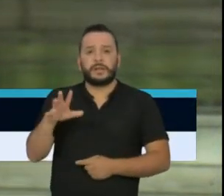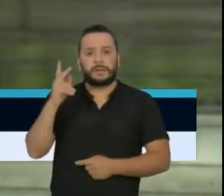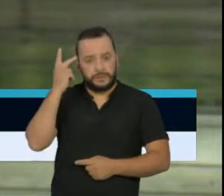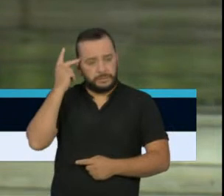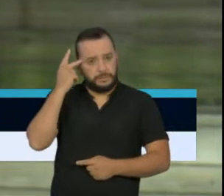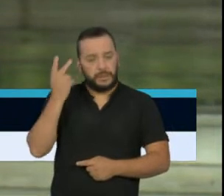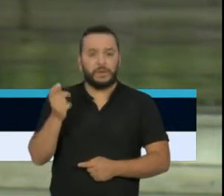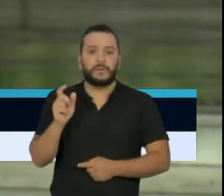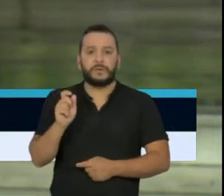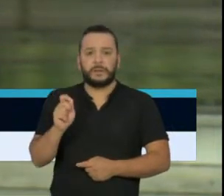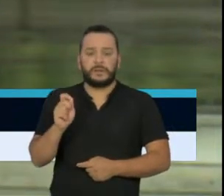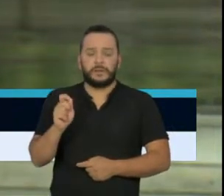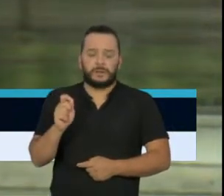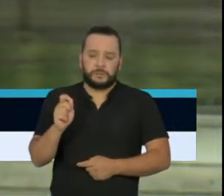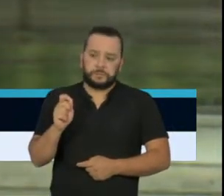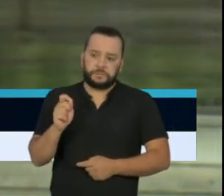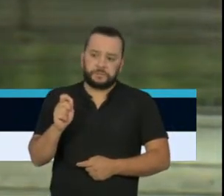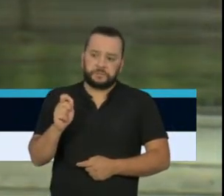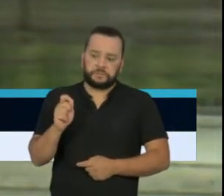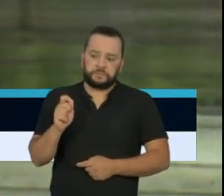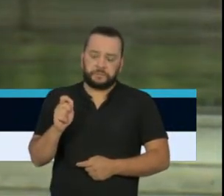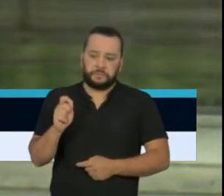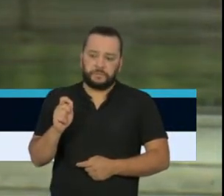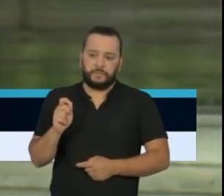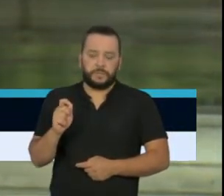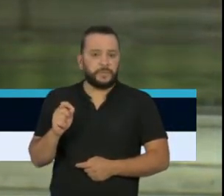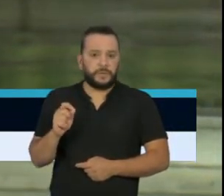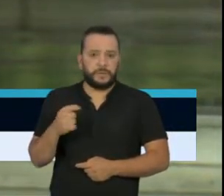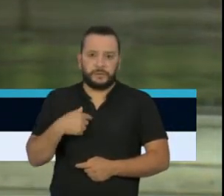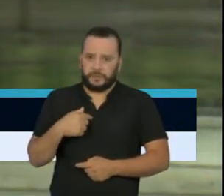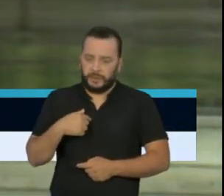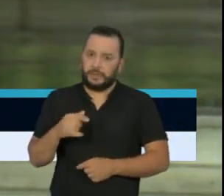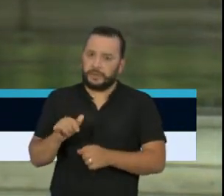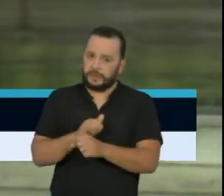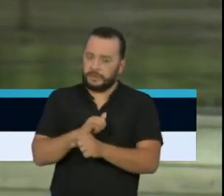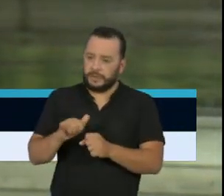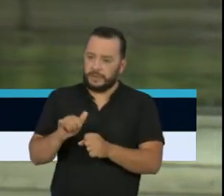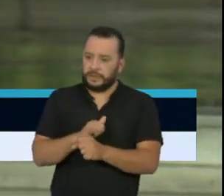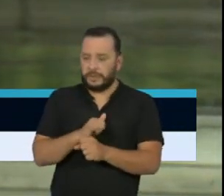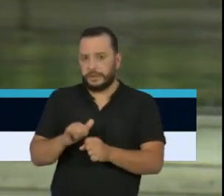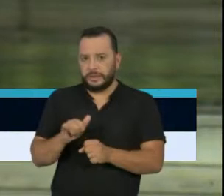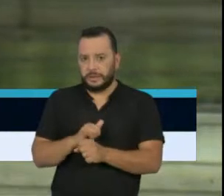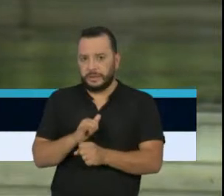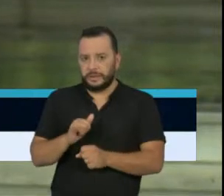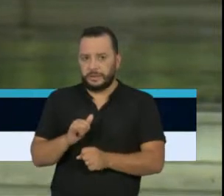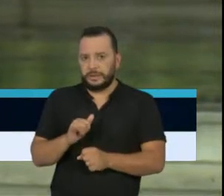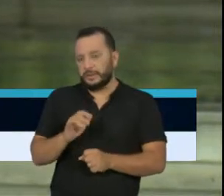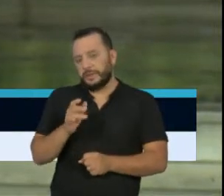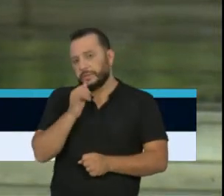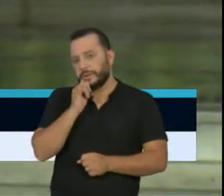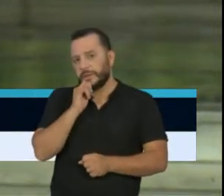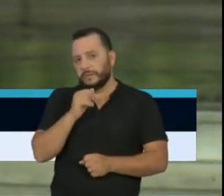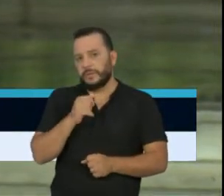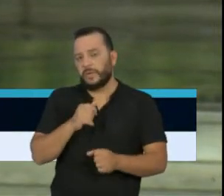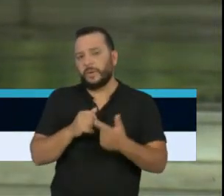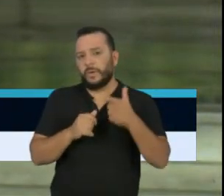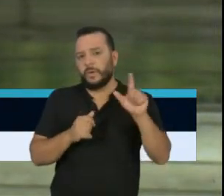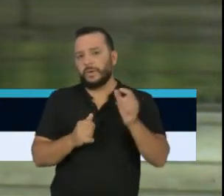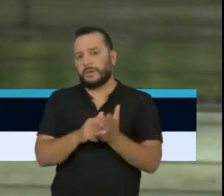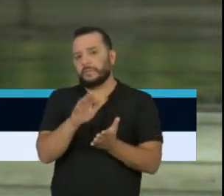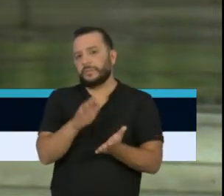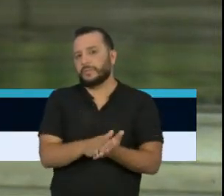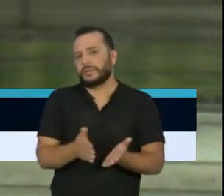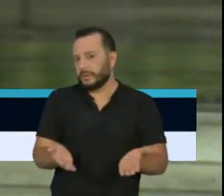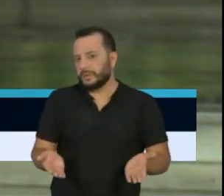nessa linha, em vez de buscar uma multa, algum tipo de punição para